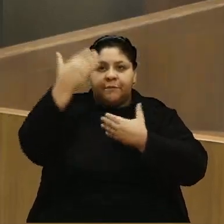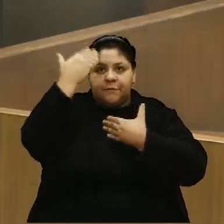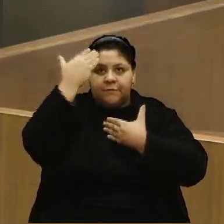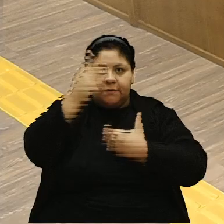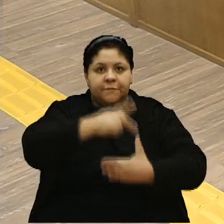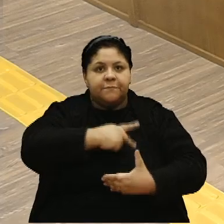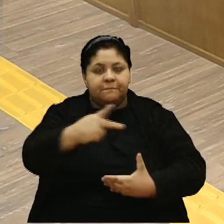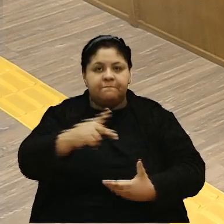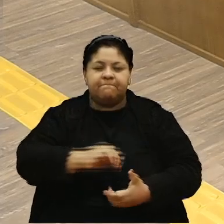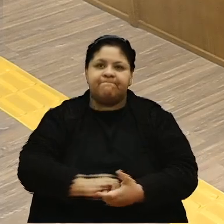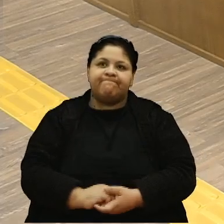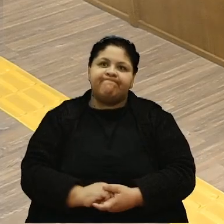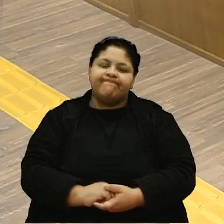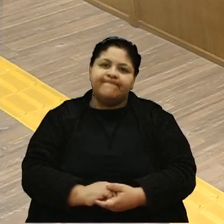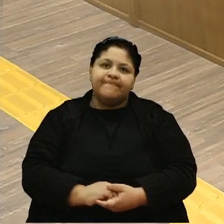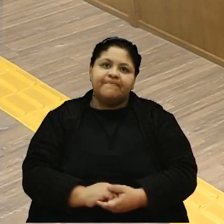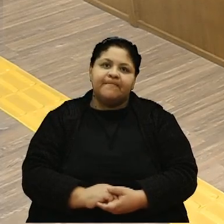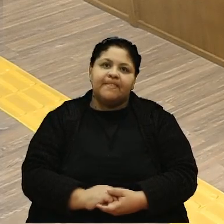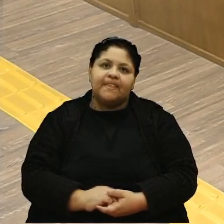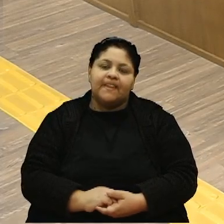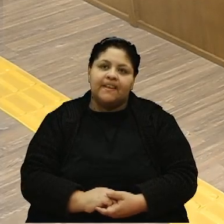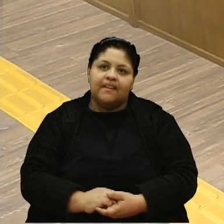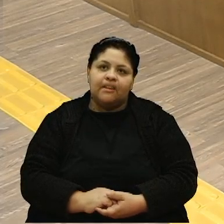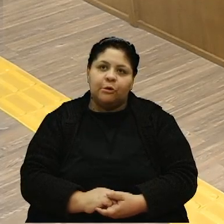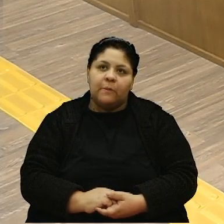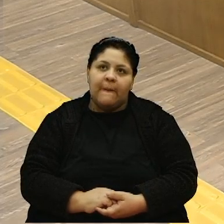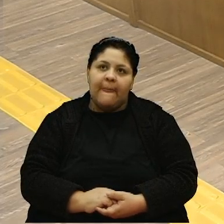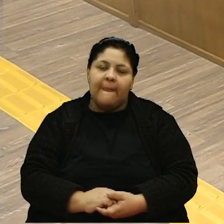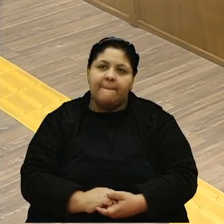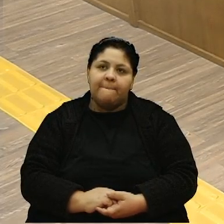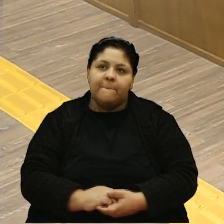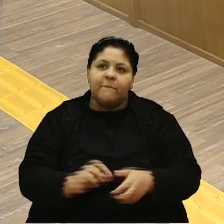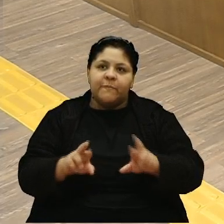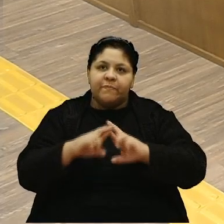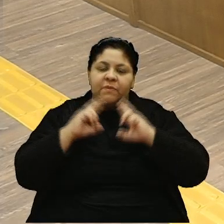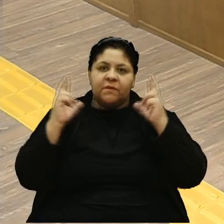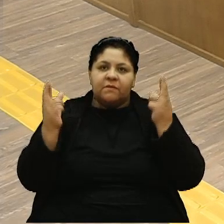presidente. Obrigado, vereadora Dani Mello. Em grande expediente, vereador Caleb Garbim.